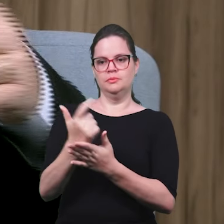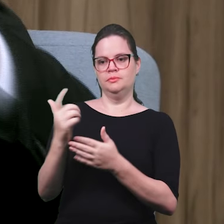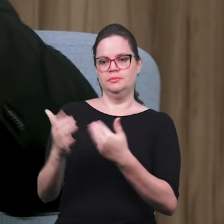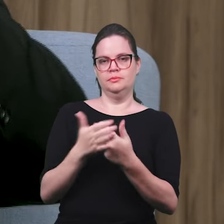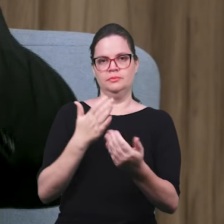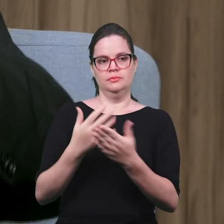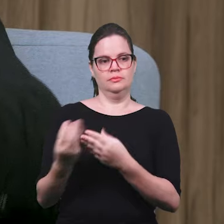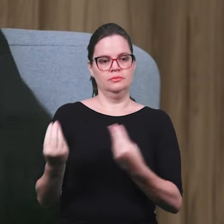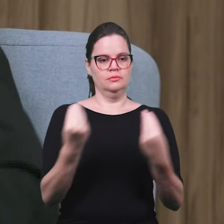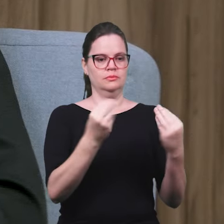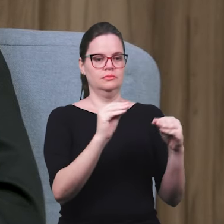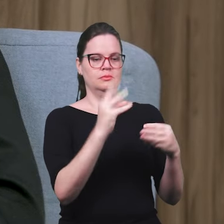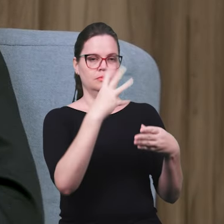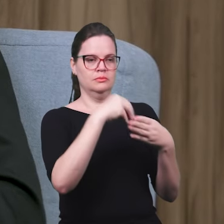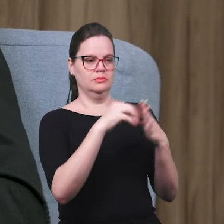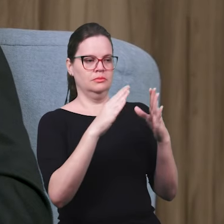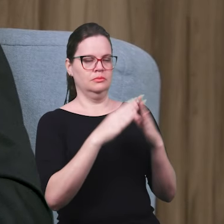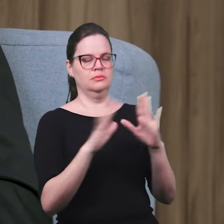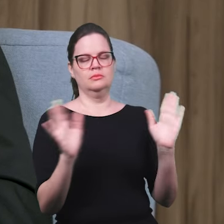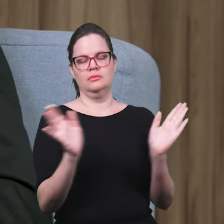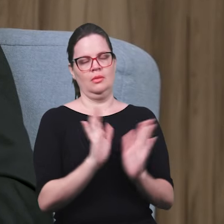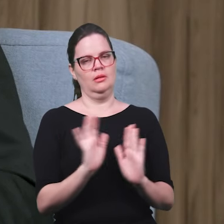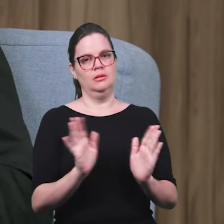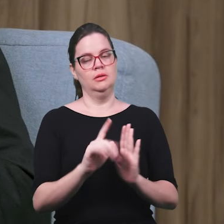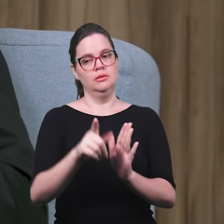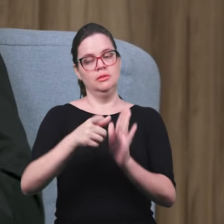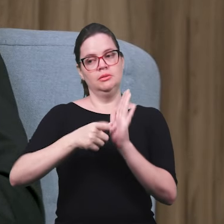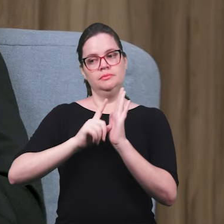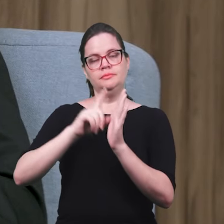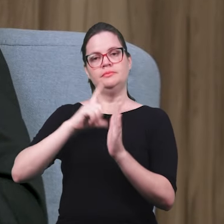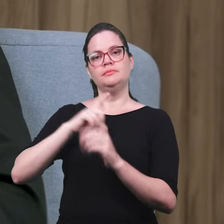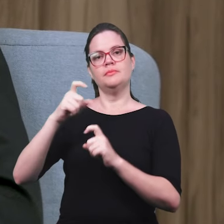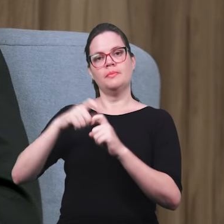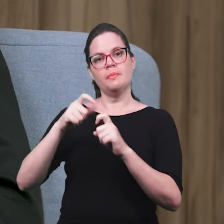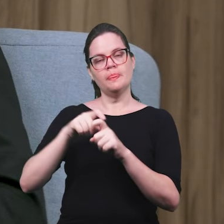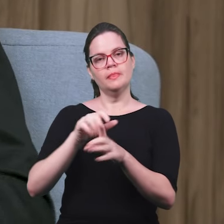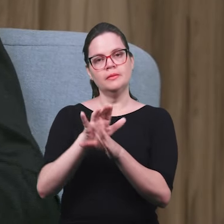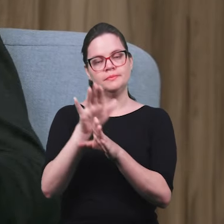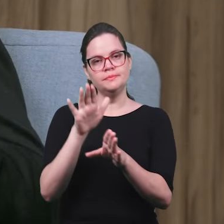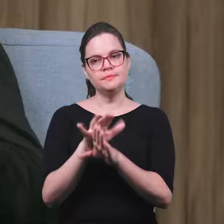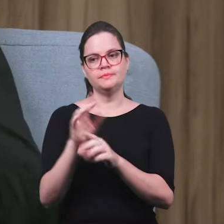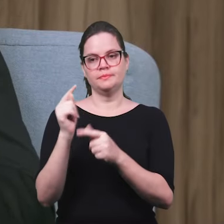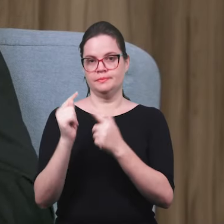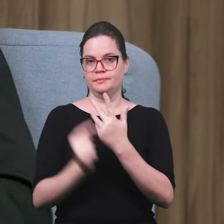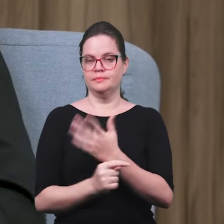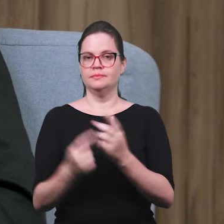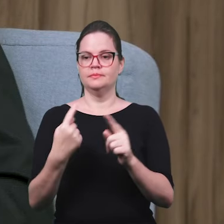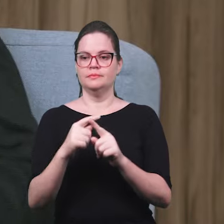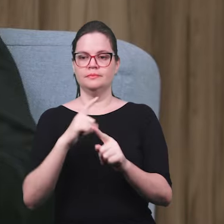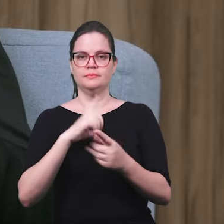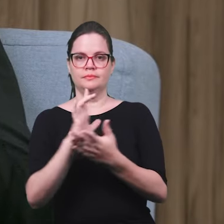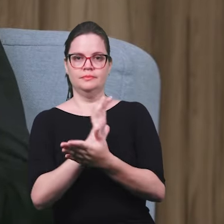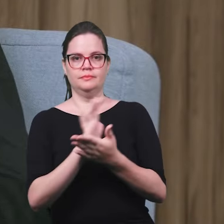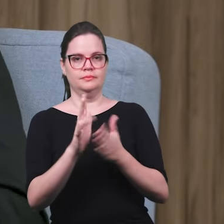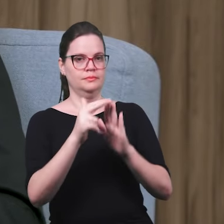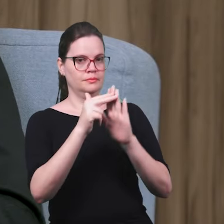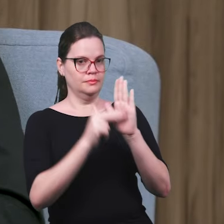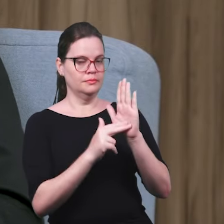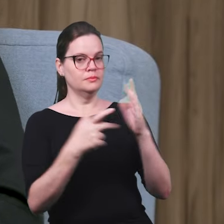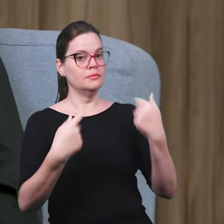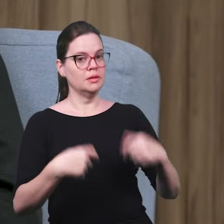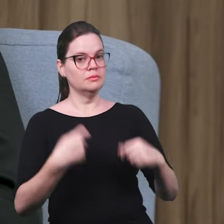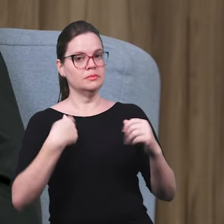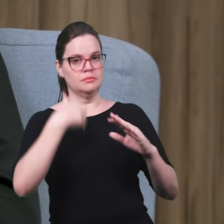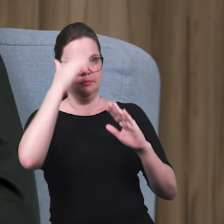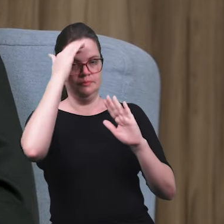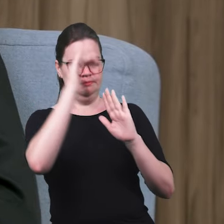qualquer coisa, coloco ali. Não, tem sempre a indicação médica, tem sempre a orientação, porque existem normas a serem